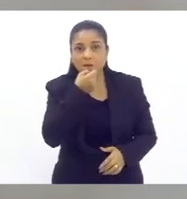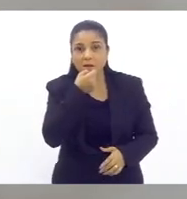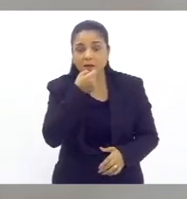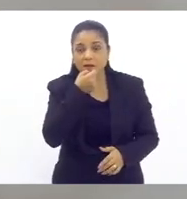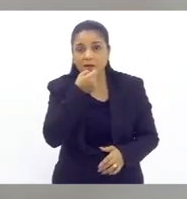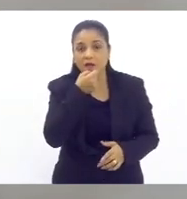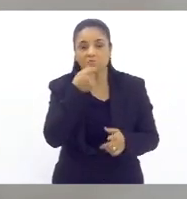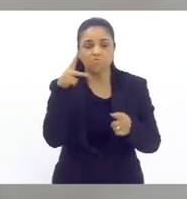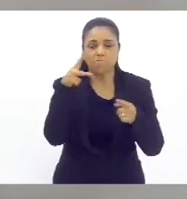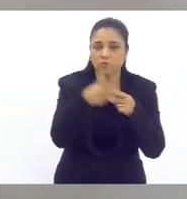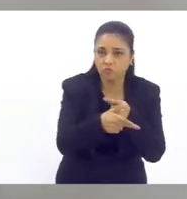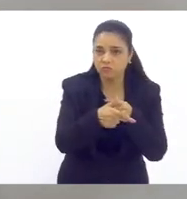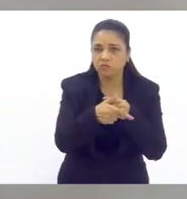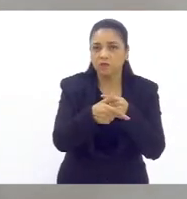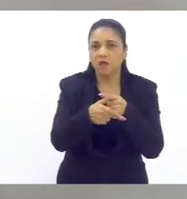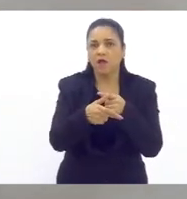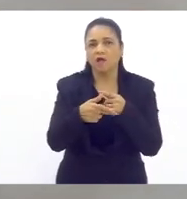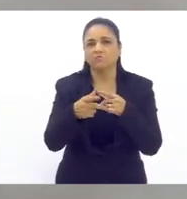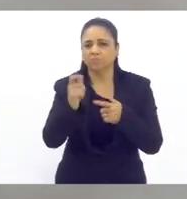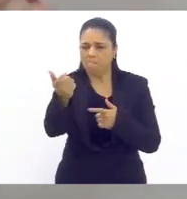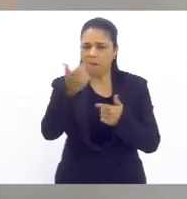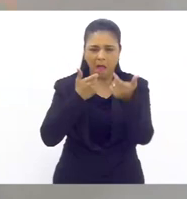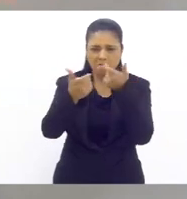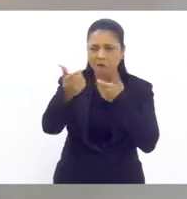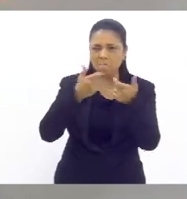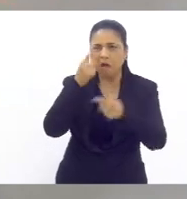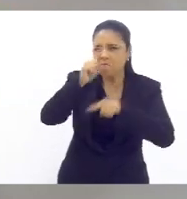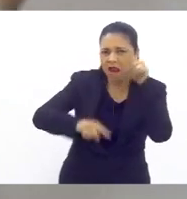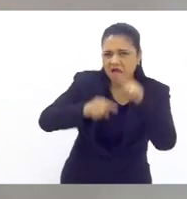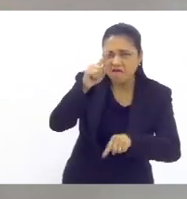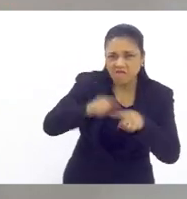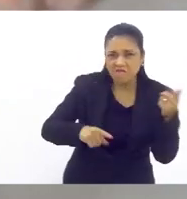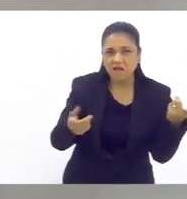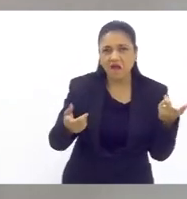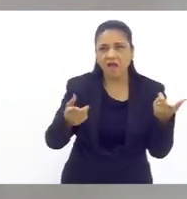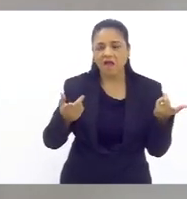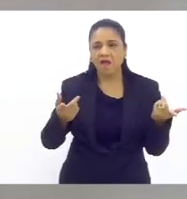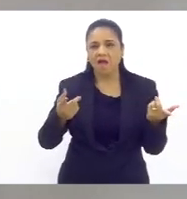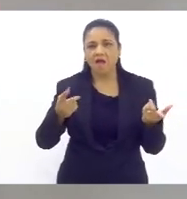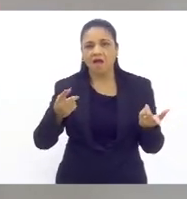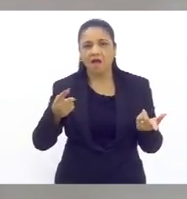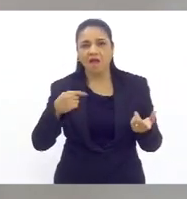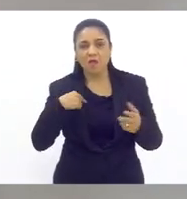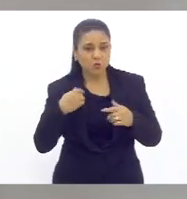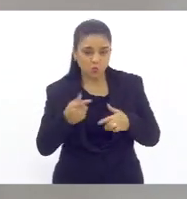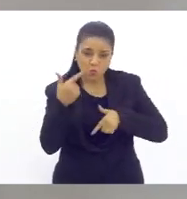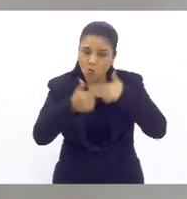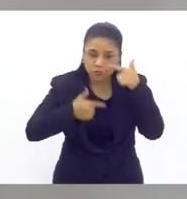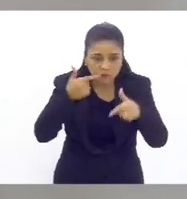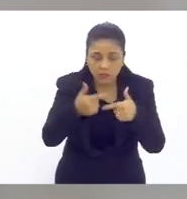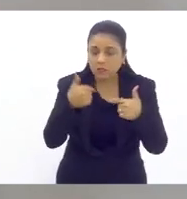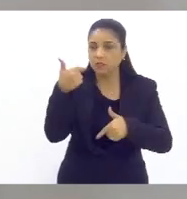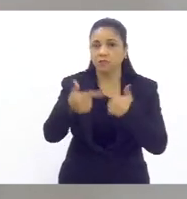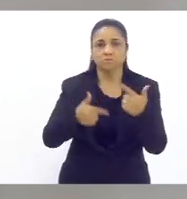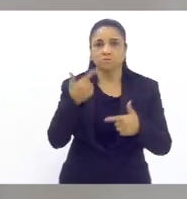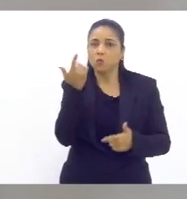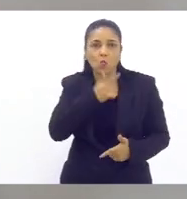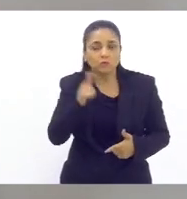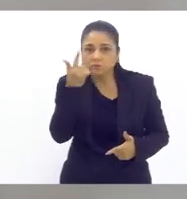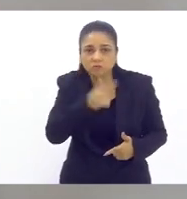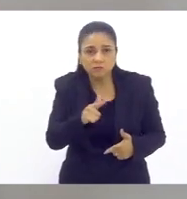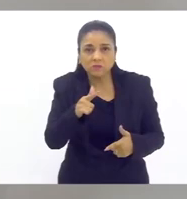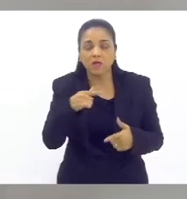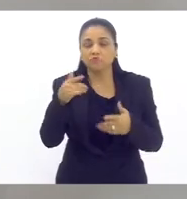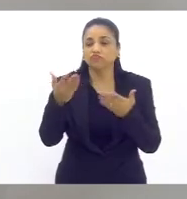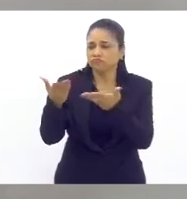não deixavam falar aí xingavam a gente e tal enfim Aí como não tava conseguindo avançar no plenário a gente tá agora trazendo convidarei